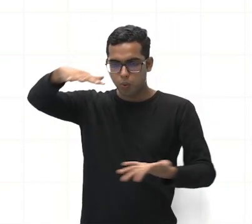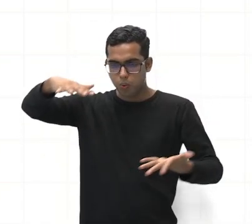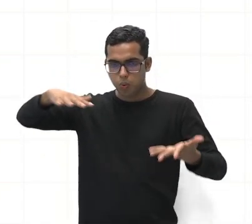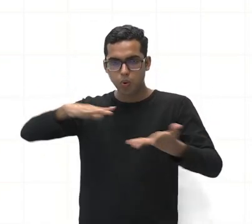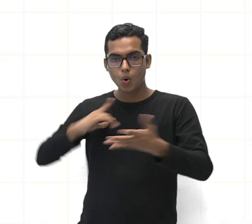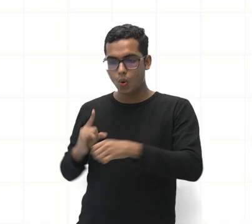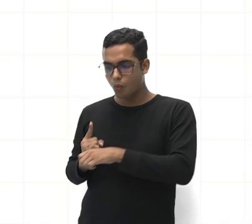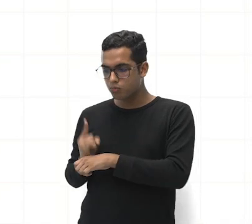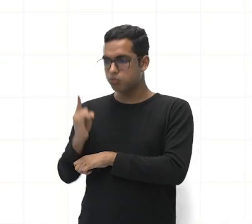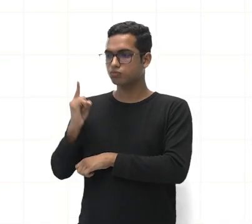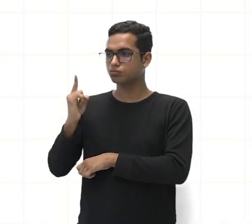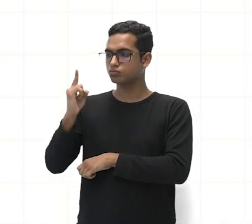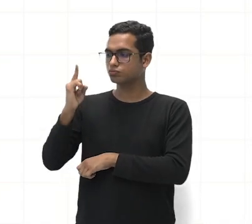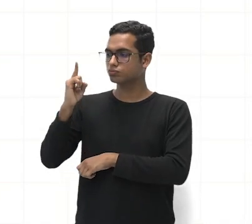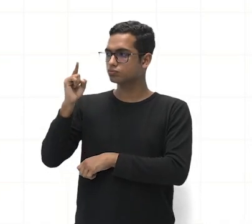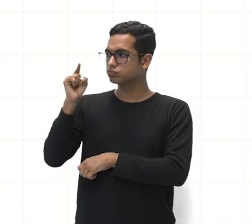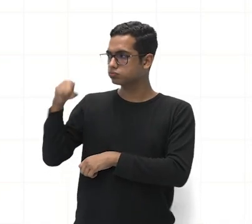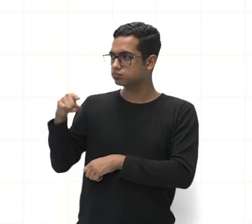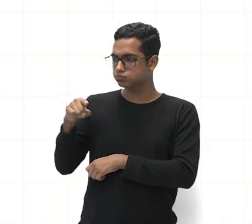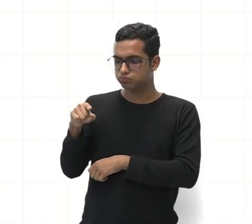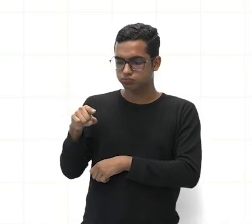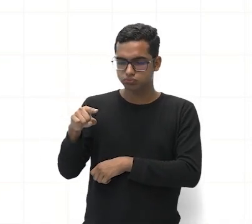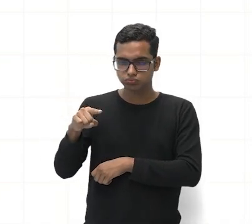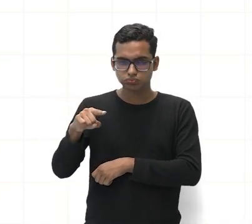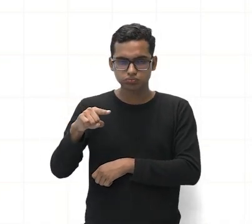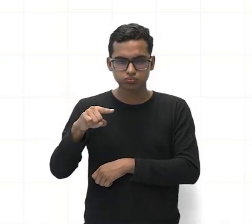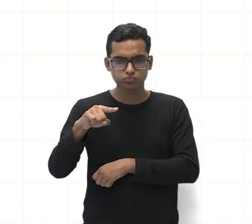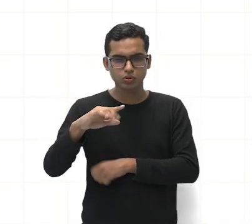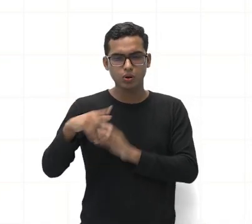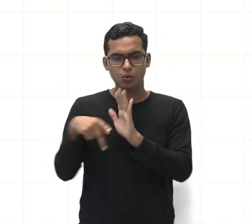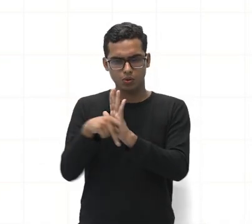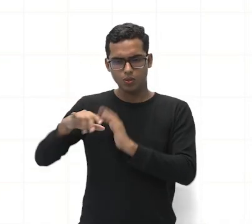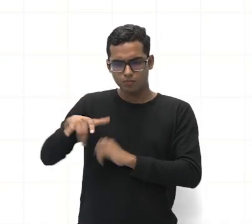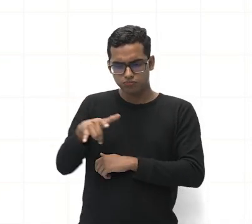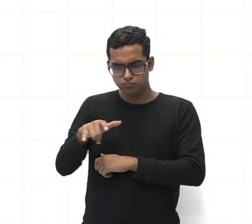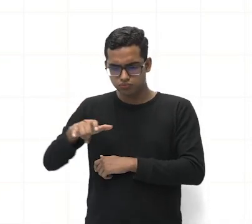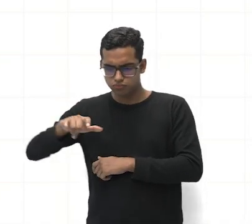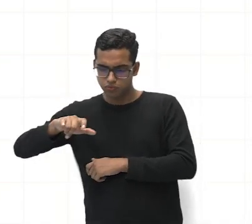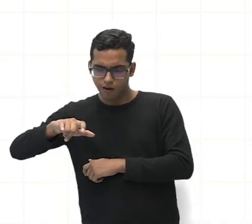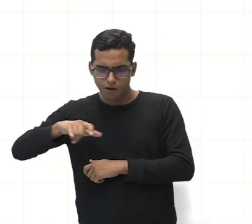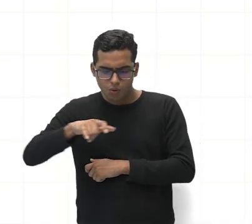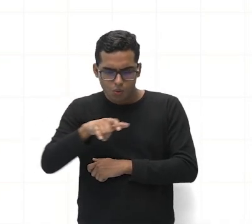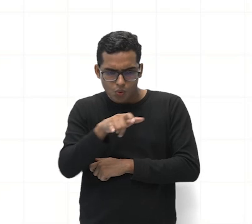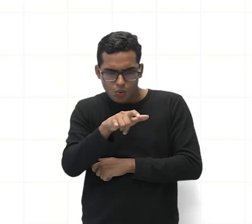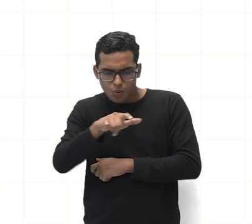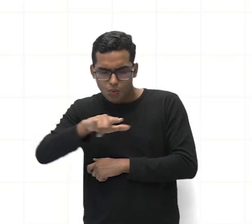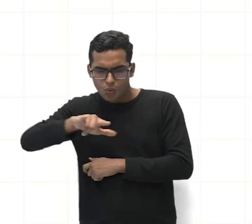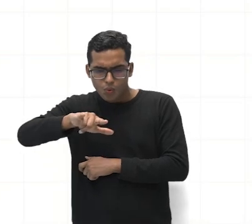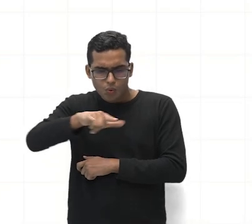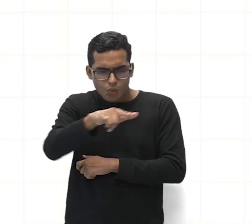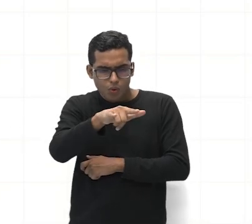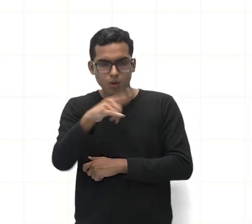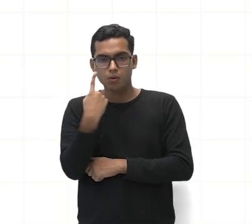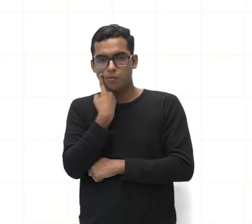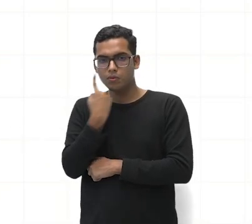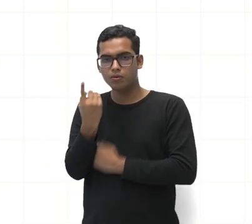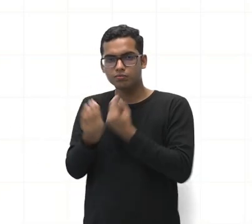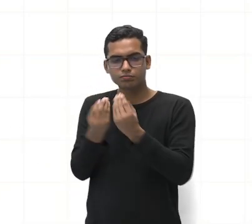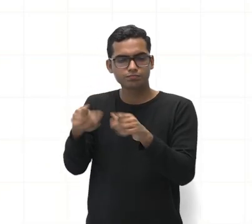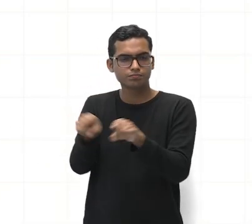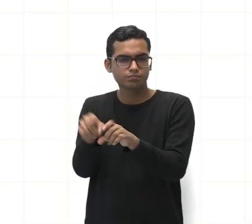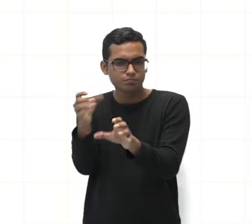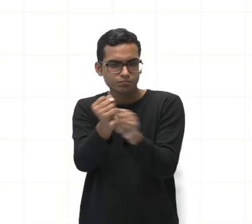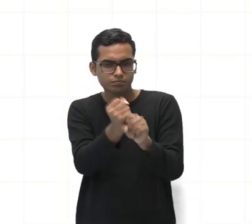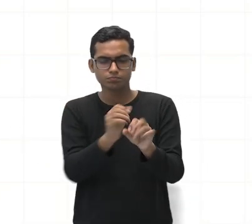missão espacial, tá legal? E vamos fazer aí cálculo com algumas medidas, tudo bem? Bom, vamos continuar aqui porque, olha